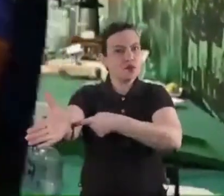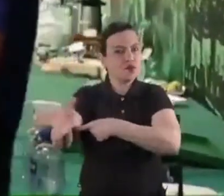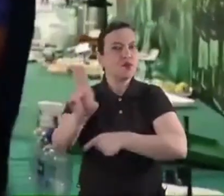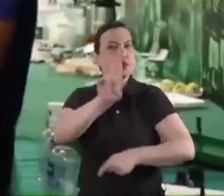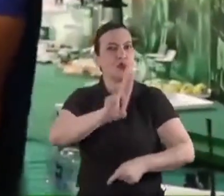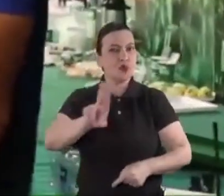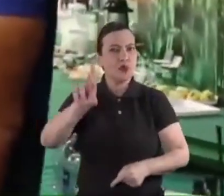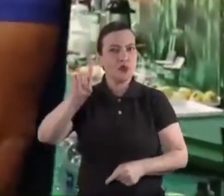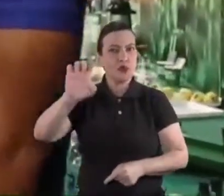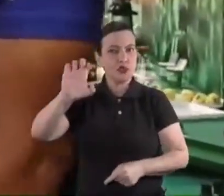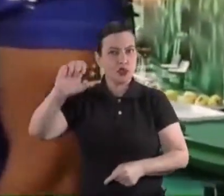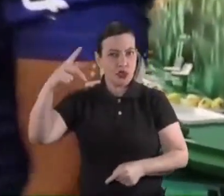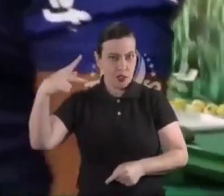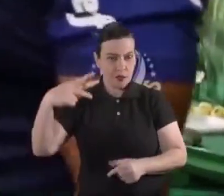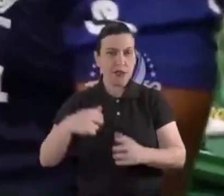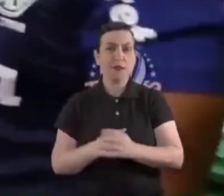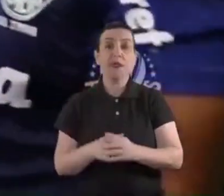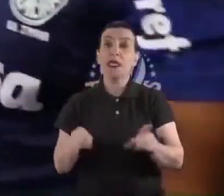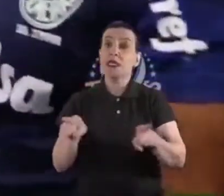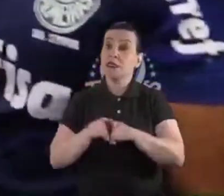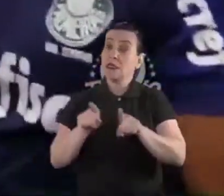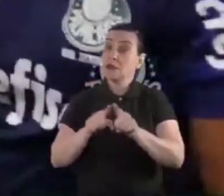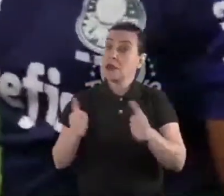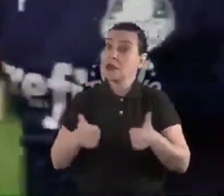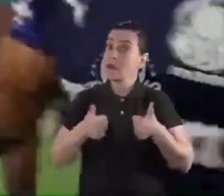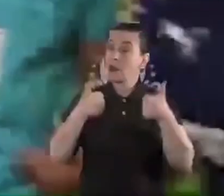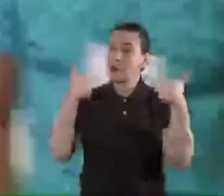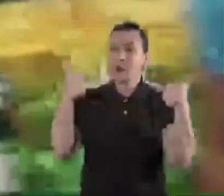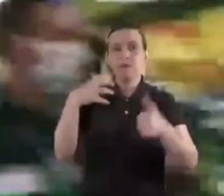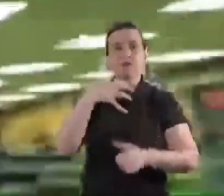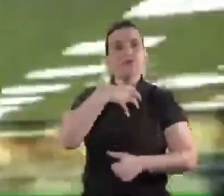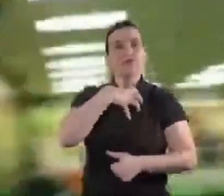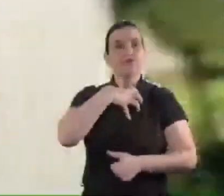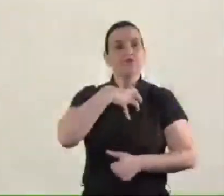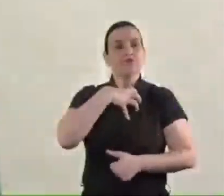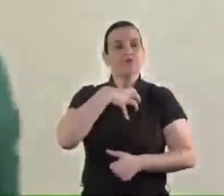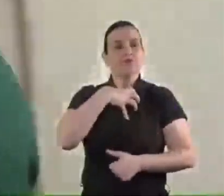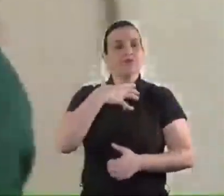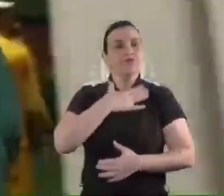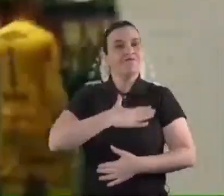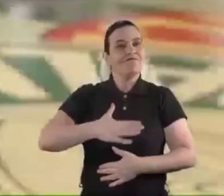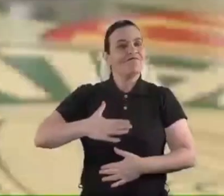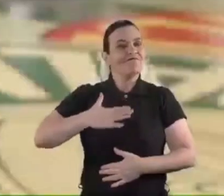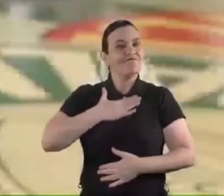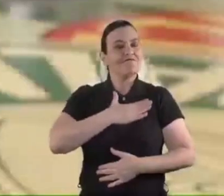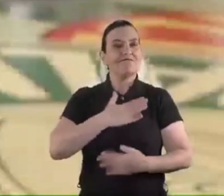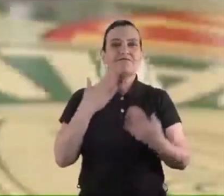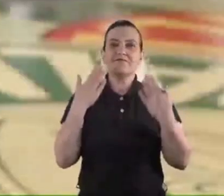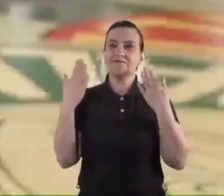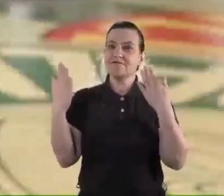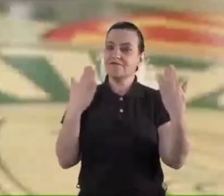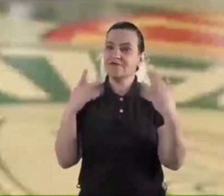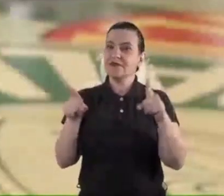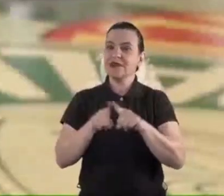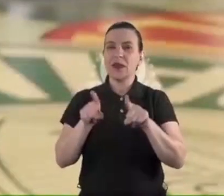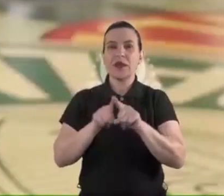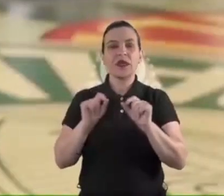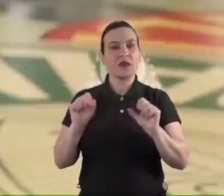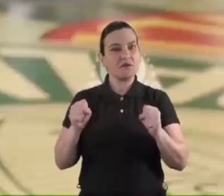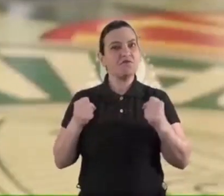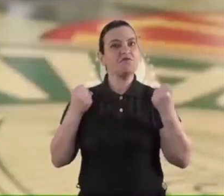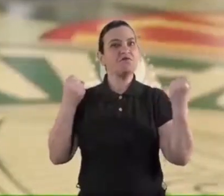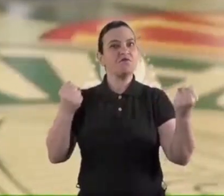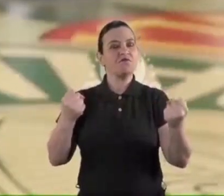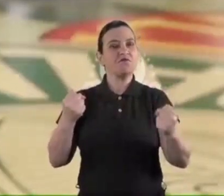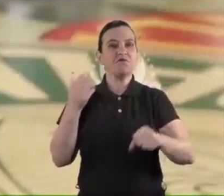Deep Blue, também uma melhoria da sensação do bem-estar psicológico, ou para predisposição, prontidão